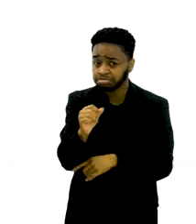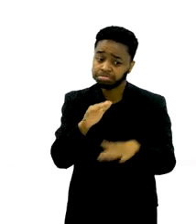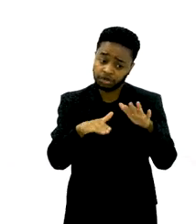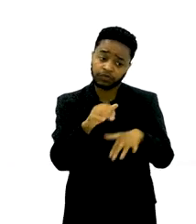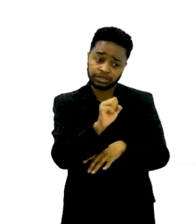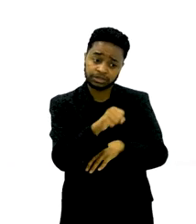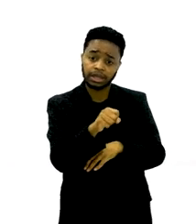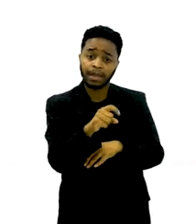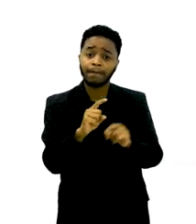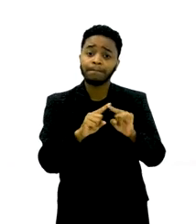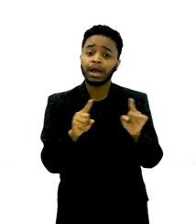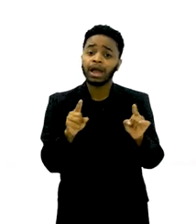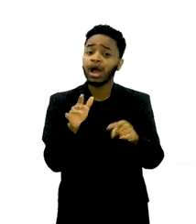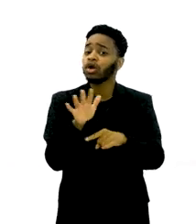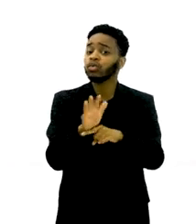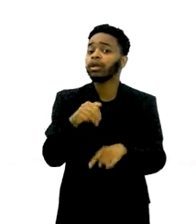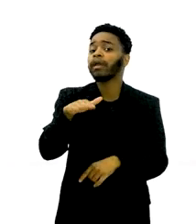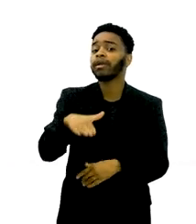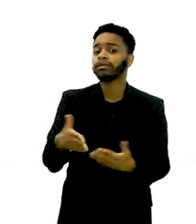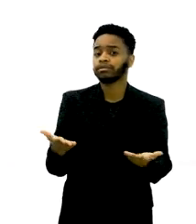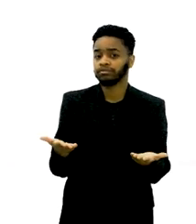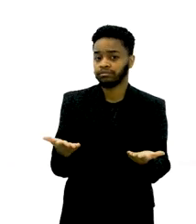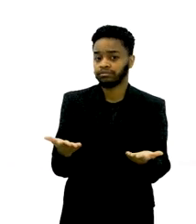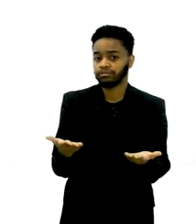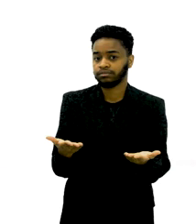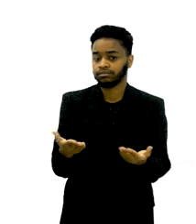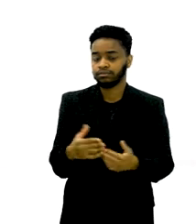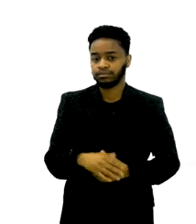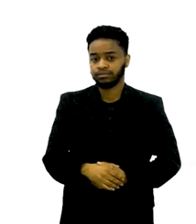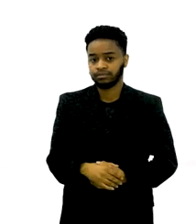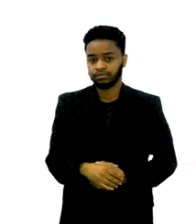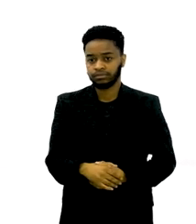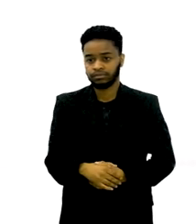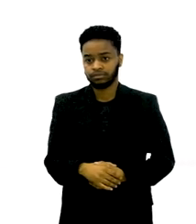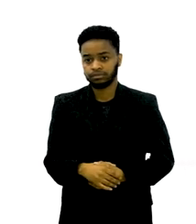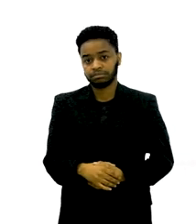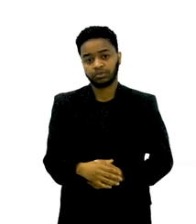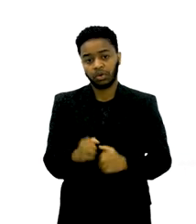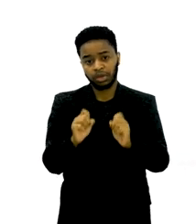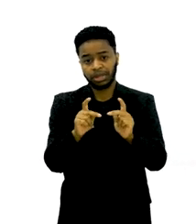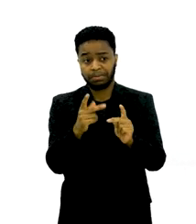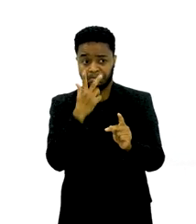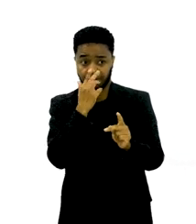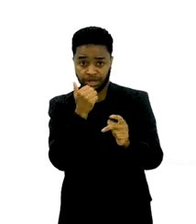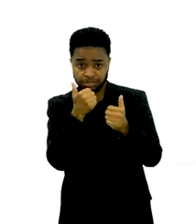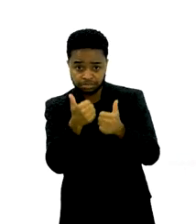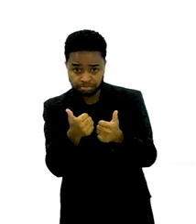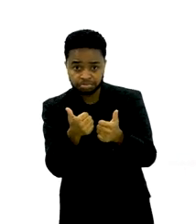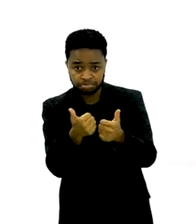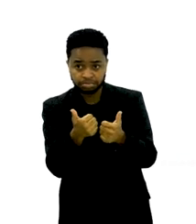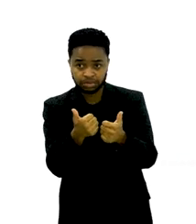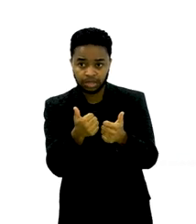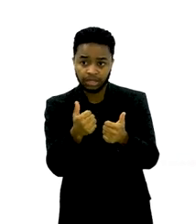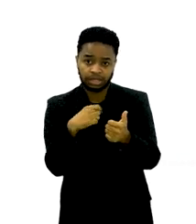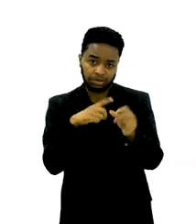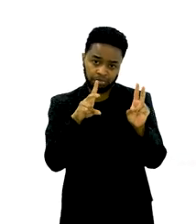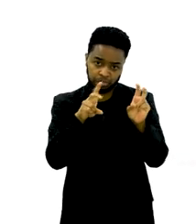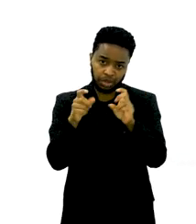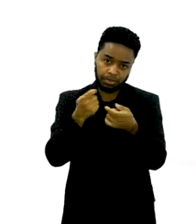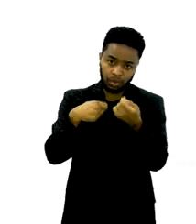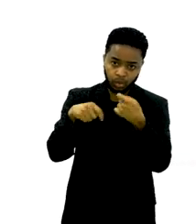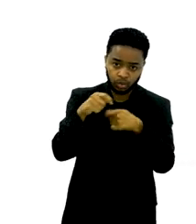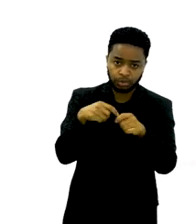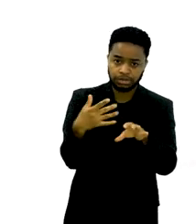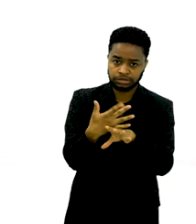mas consultou quando quem eh princípio parece bom ah você tem uma questão da